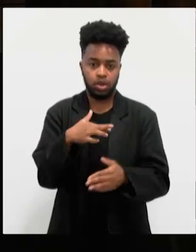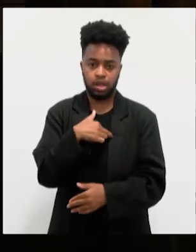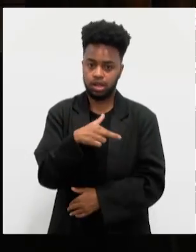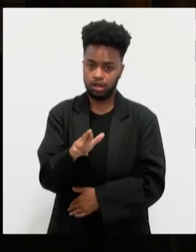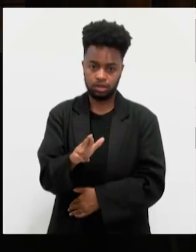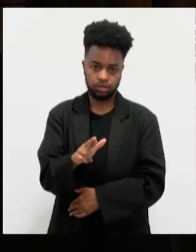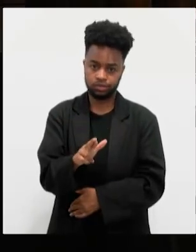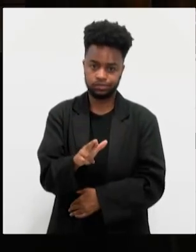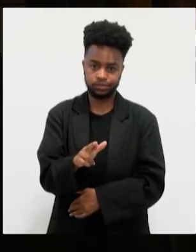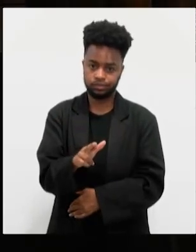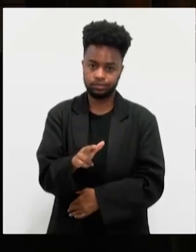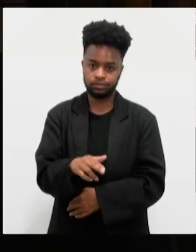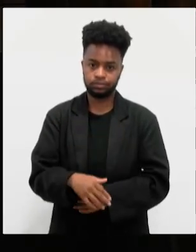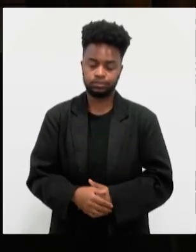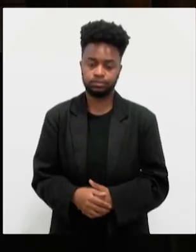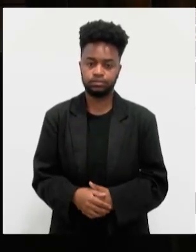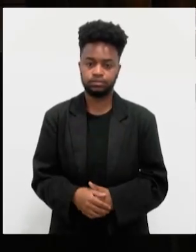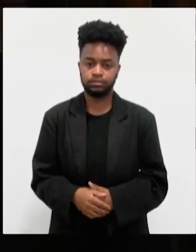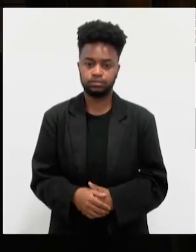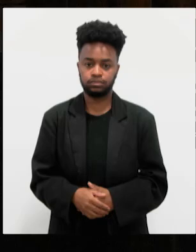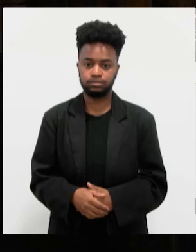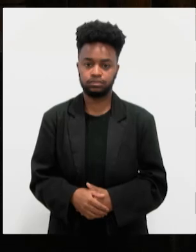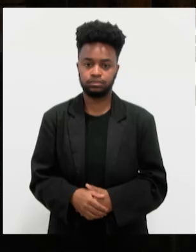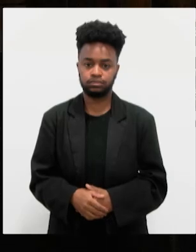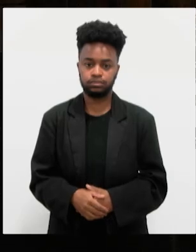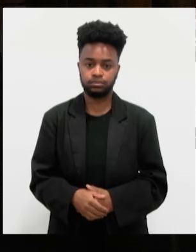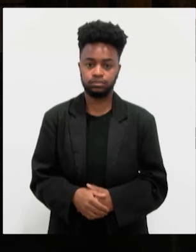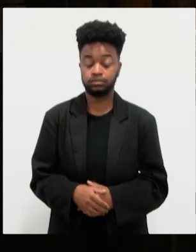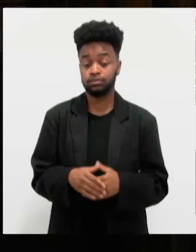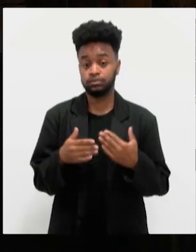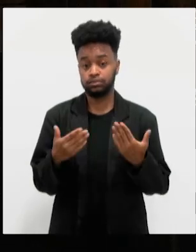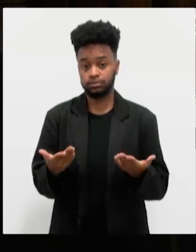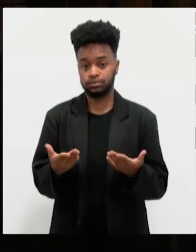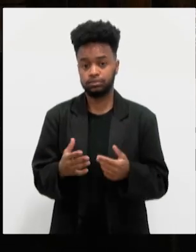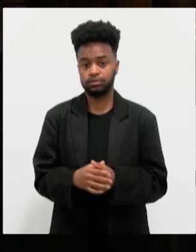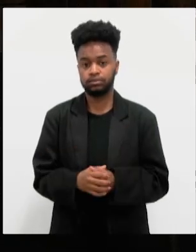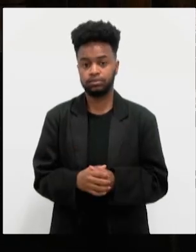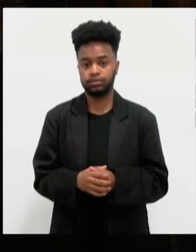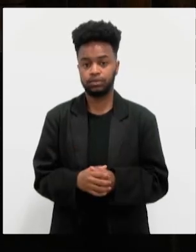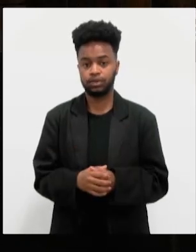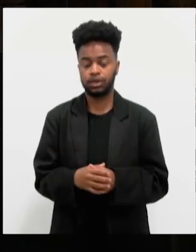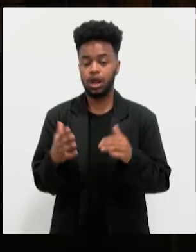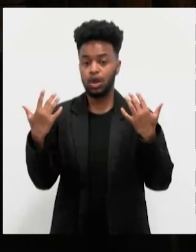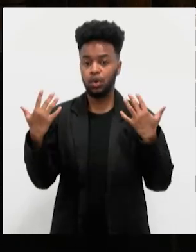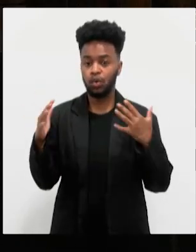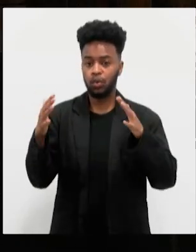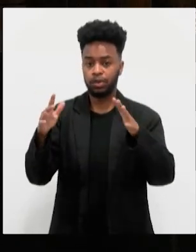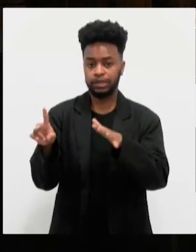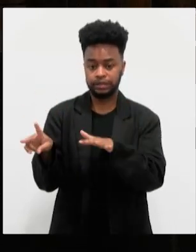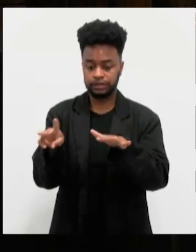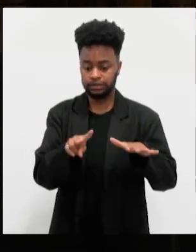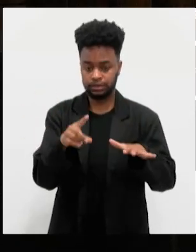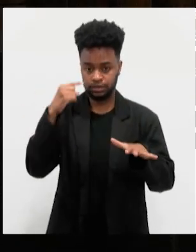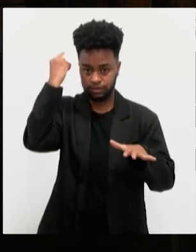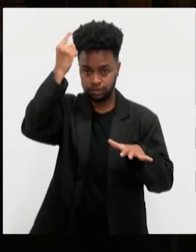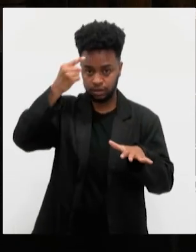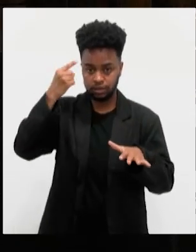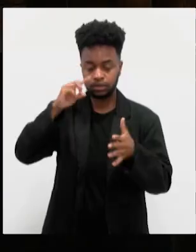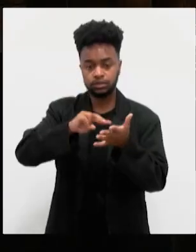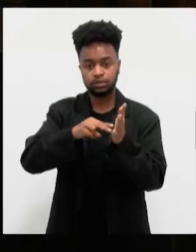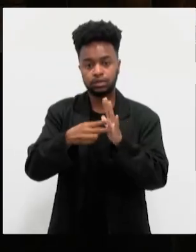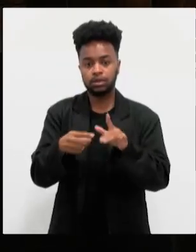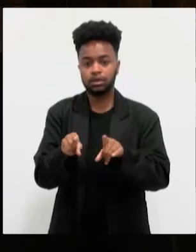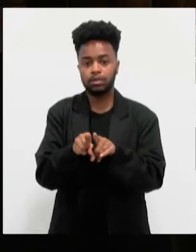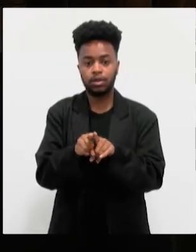religião que pratique. Então, a comemoração dessa semana é também uma comemoração